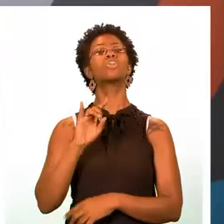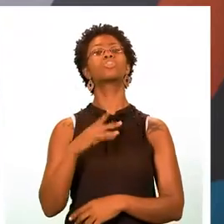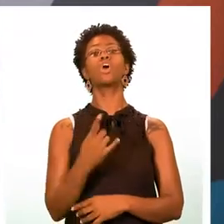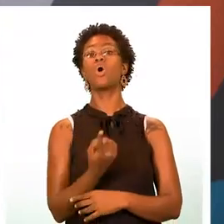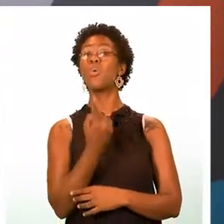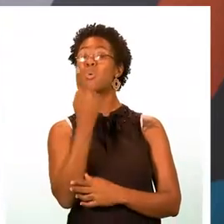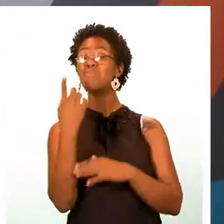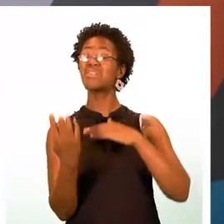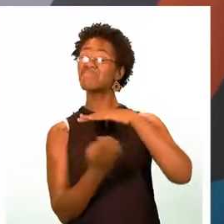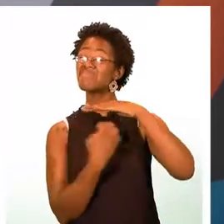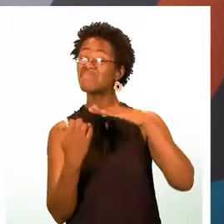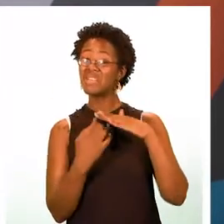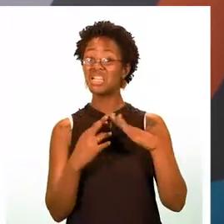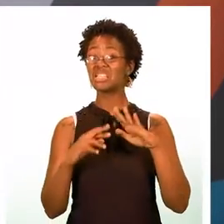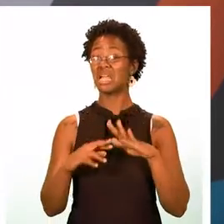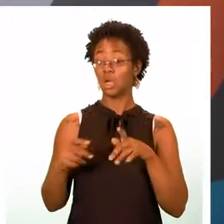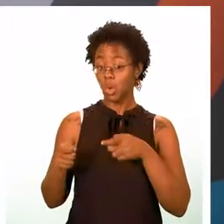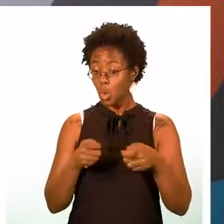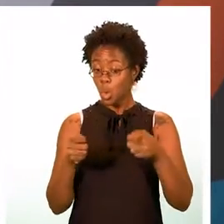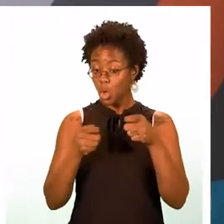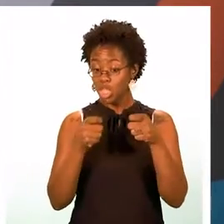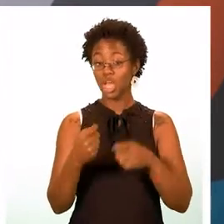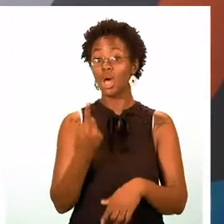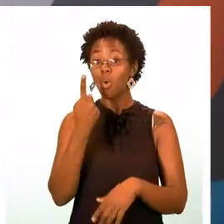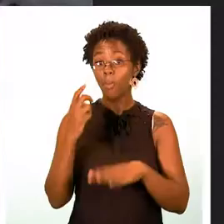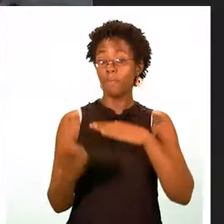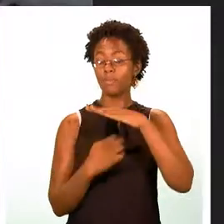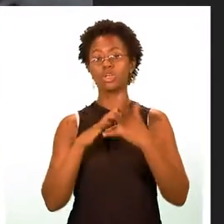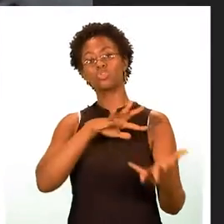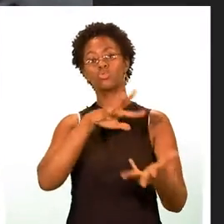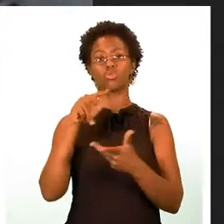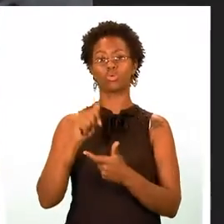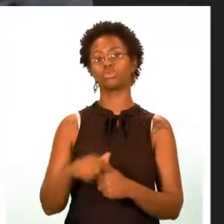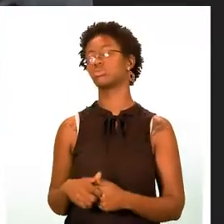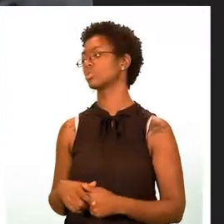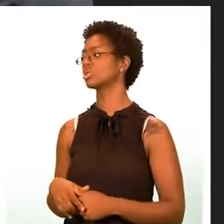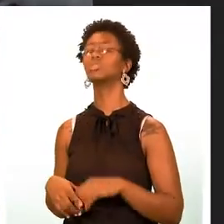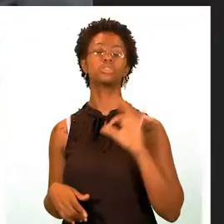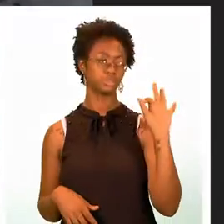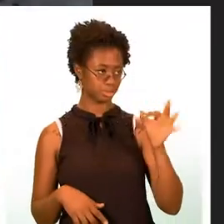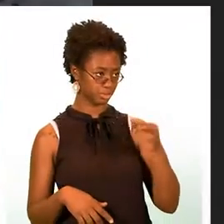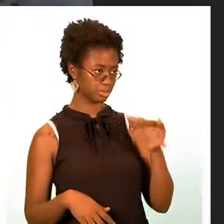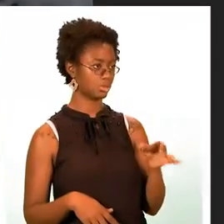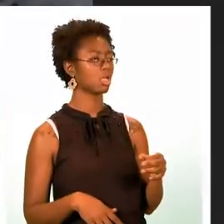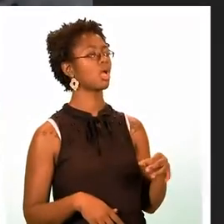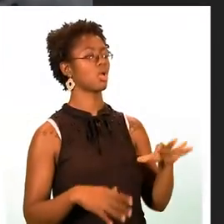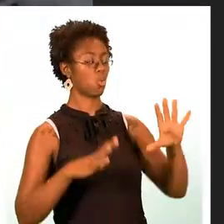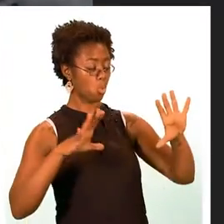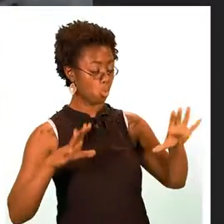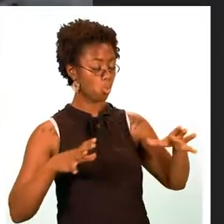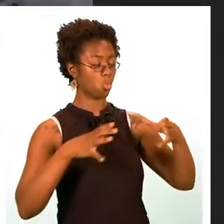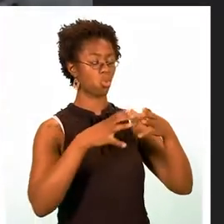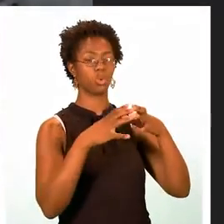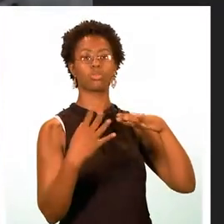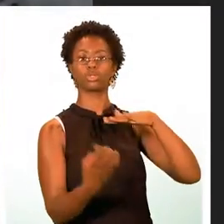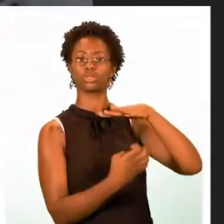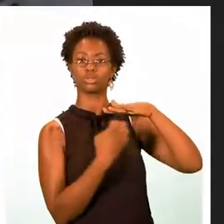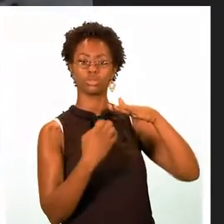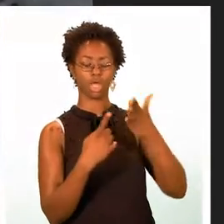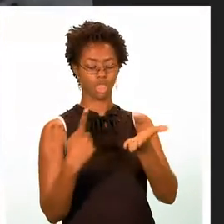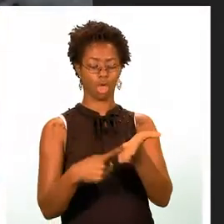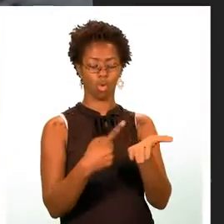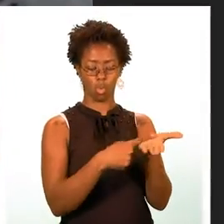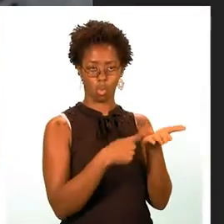que regula o preço. Como é que isso funciona? Uma empresa no mundo? É um conglomerado de empresas, né? Eles